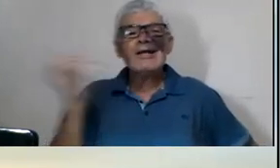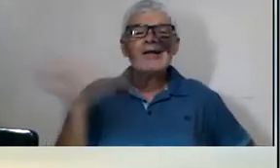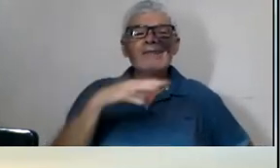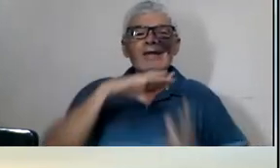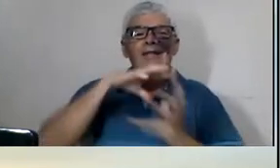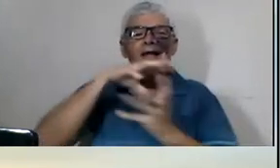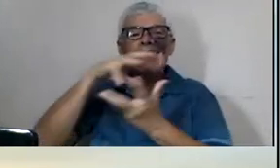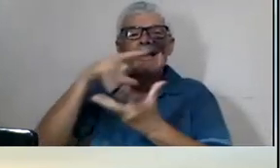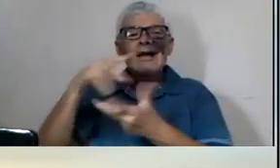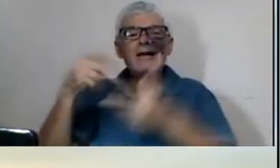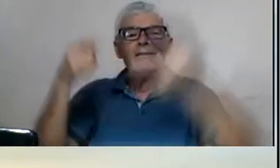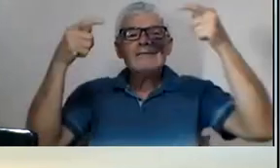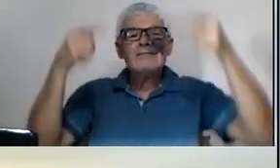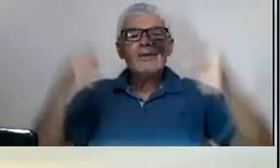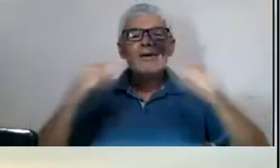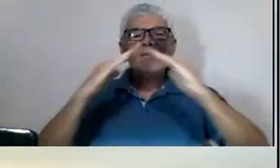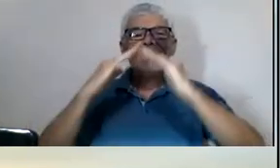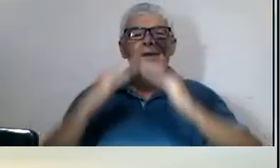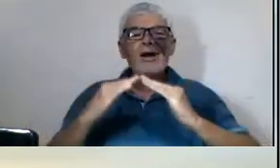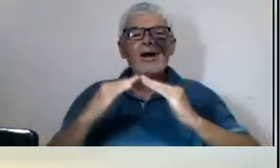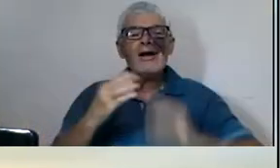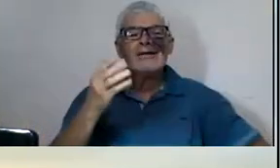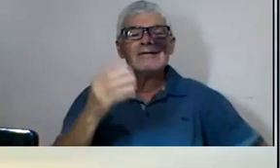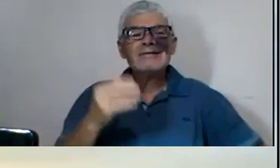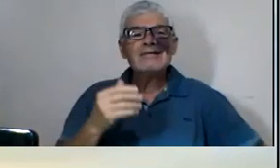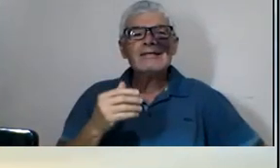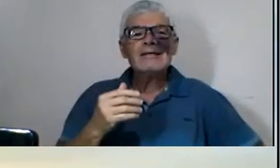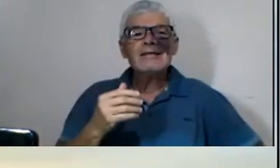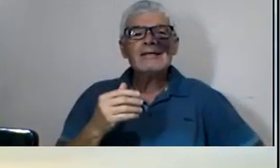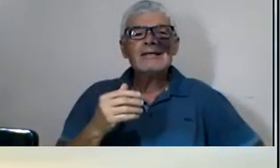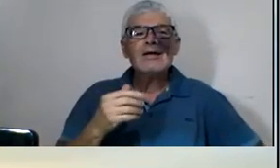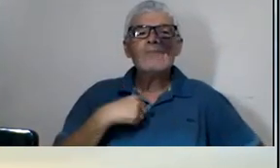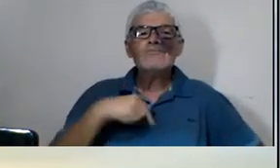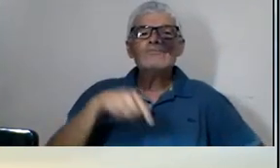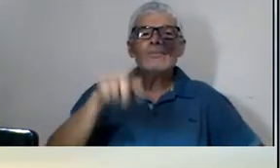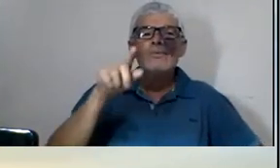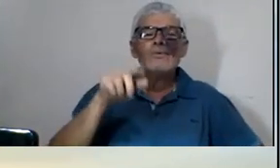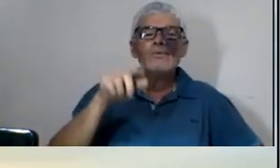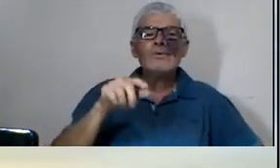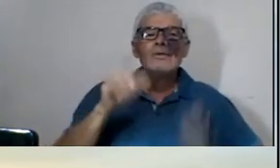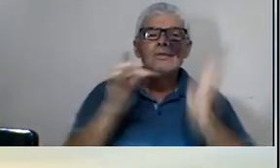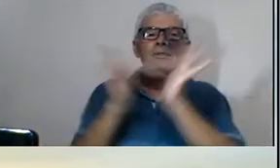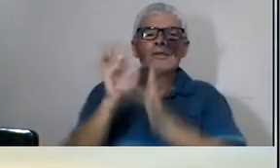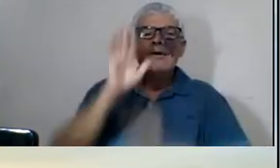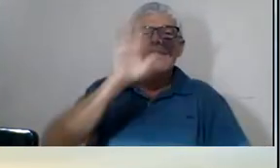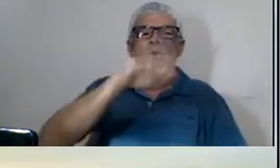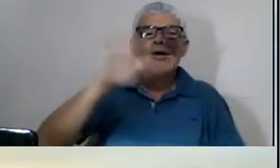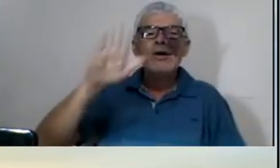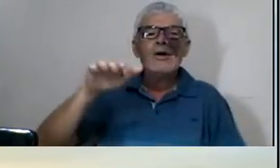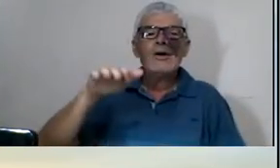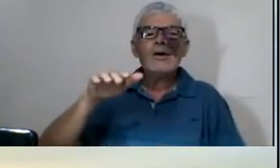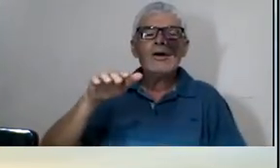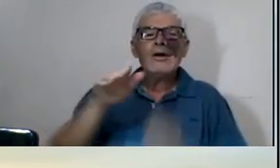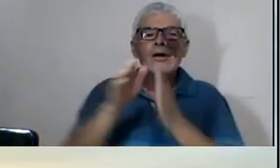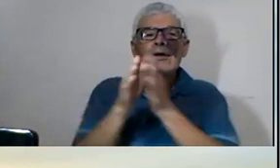na escassez. Então, Deus mostra para eles a causa. E a causa está no próprio livro.